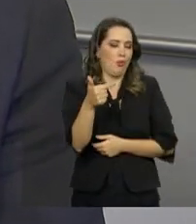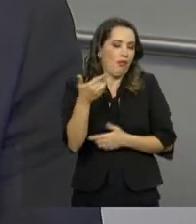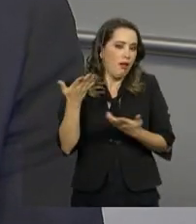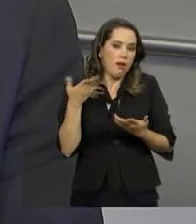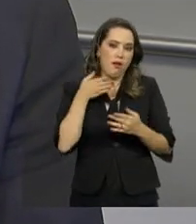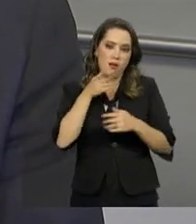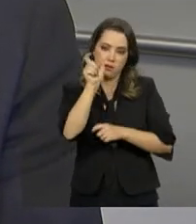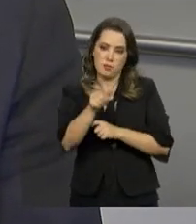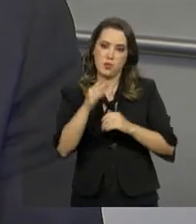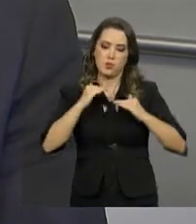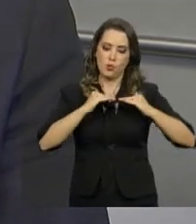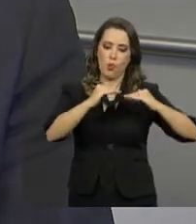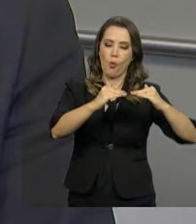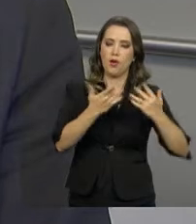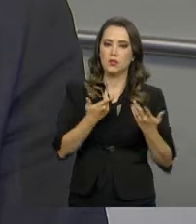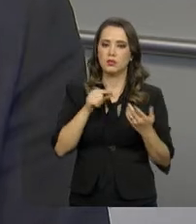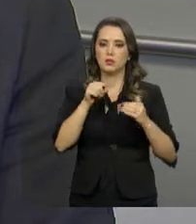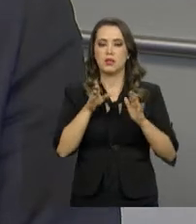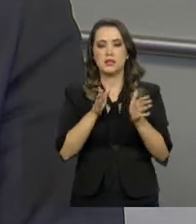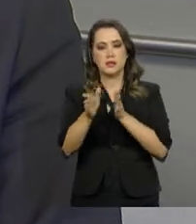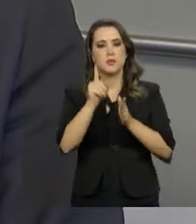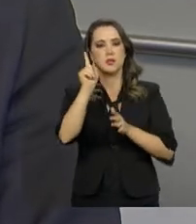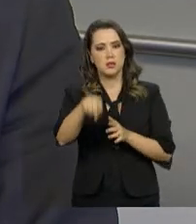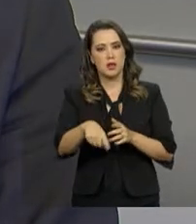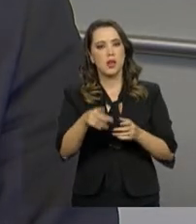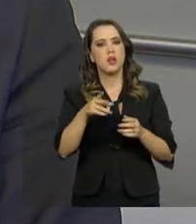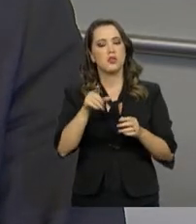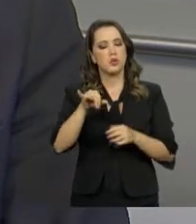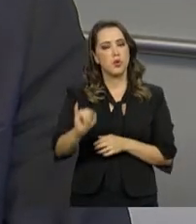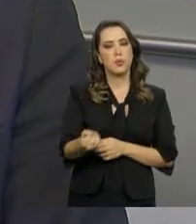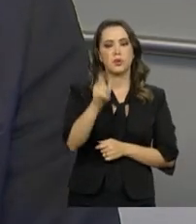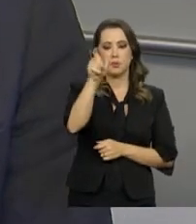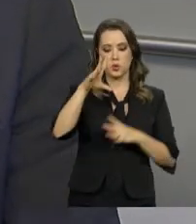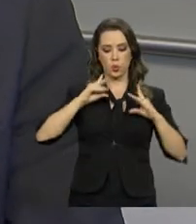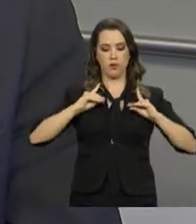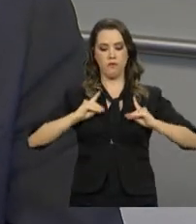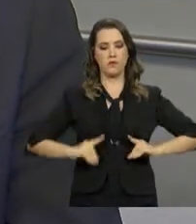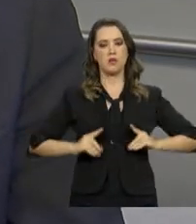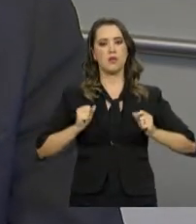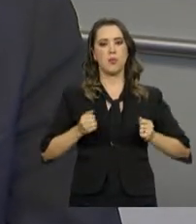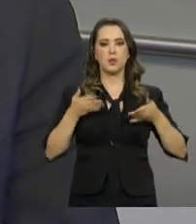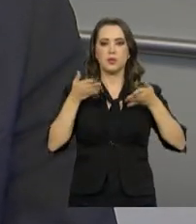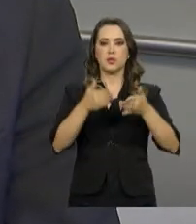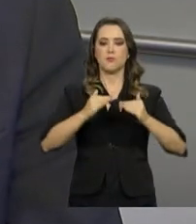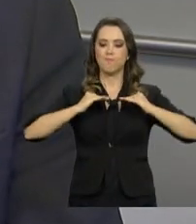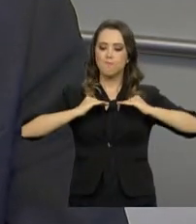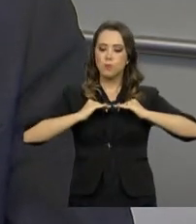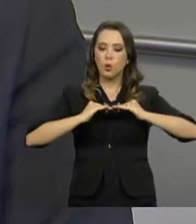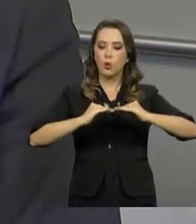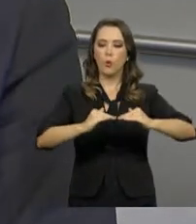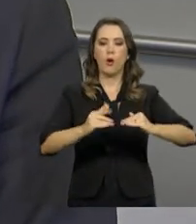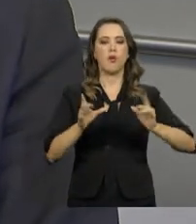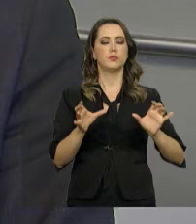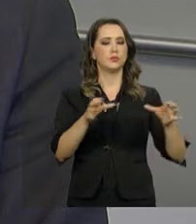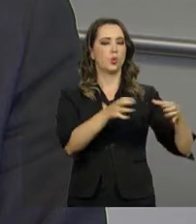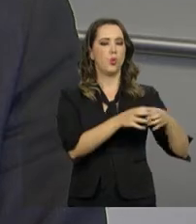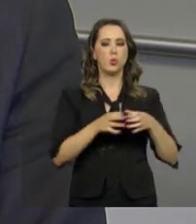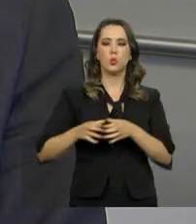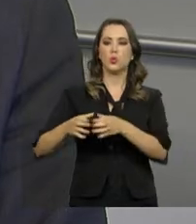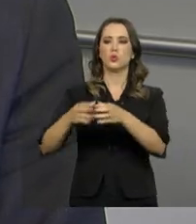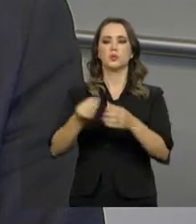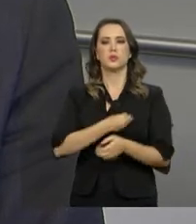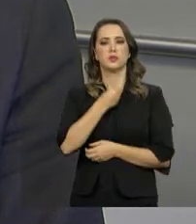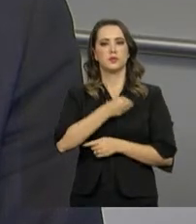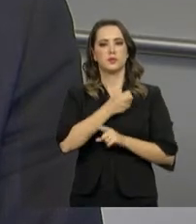acesso a todas as pessoas a acessibilidade a condição para que as pessoas com deficiência possam participar em igualdade de oportunidade de todas as áreas da vida